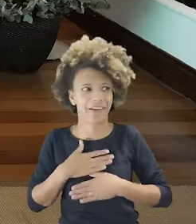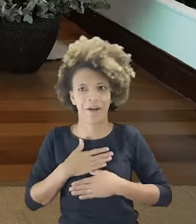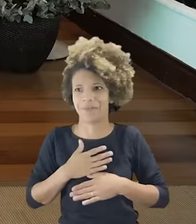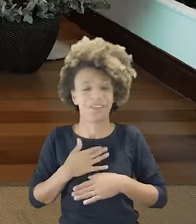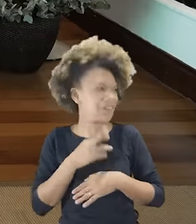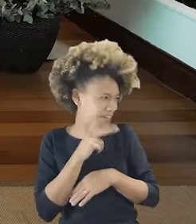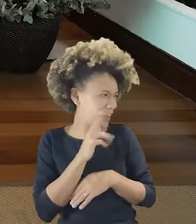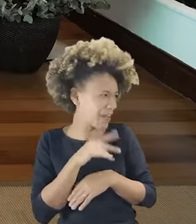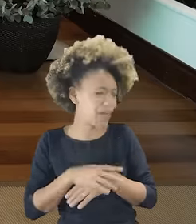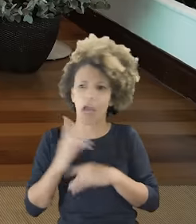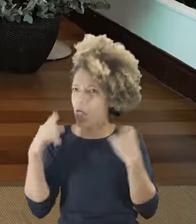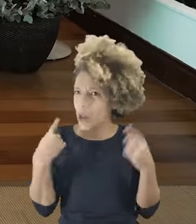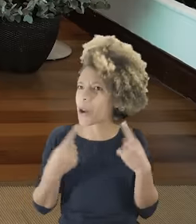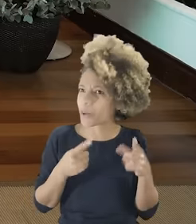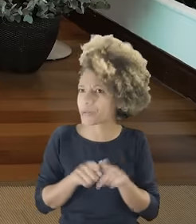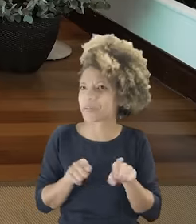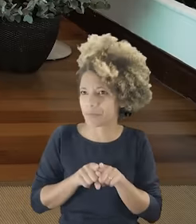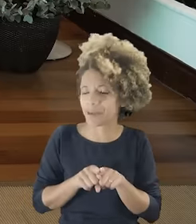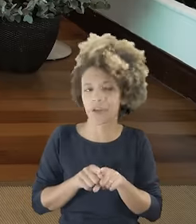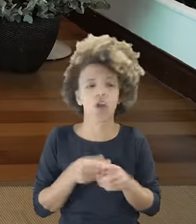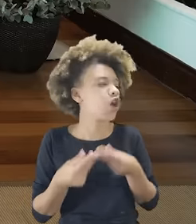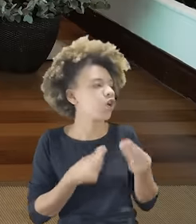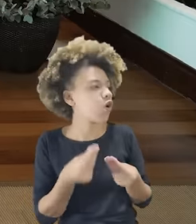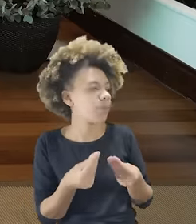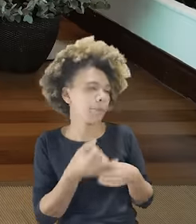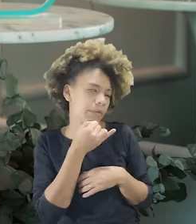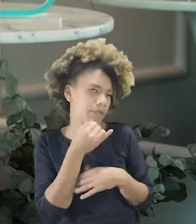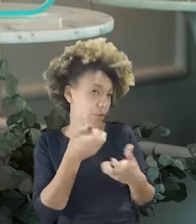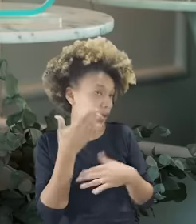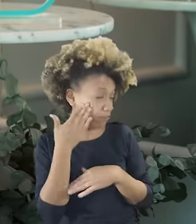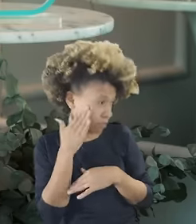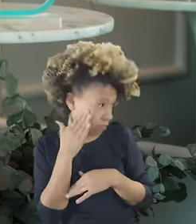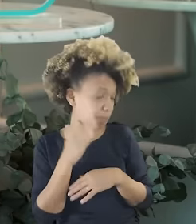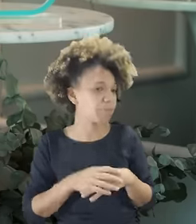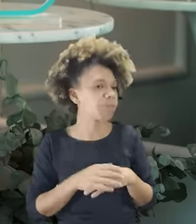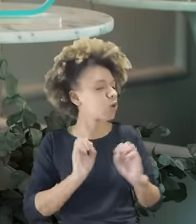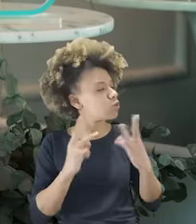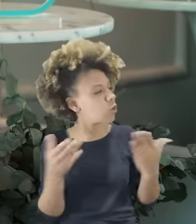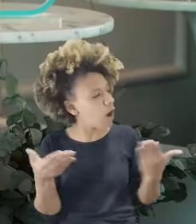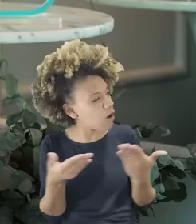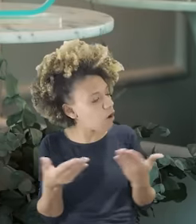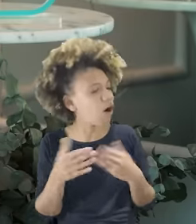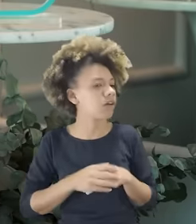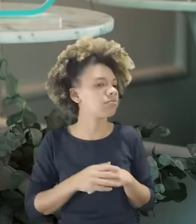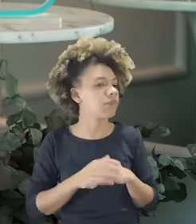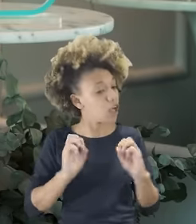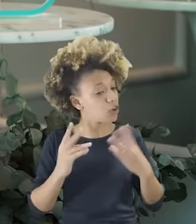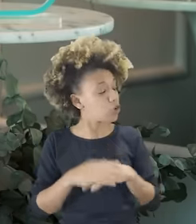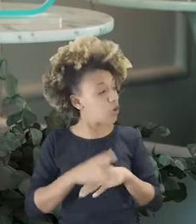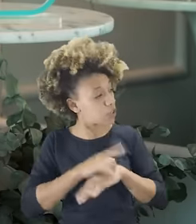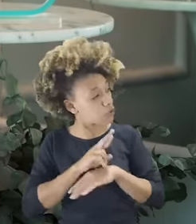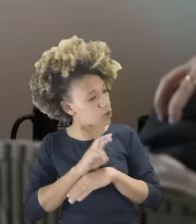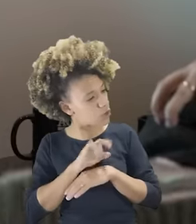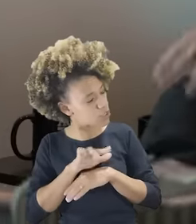calma do isso né então é muito louco essa E como é que você tá eu queria entender assim o o teu show agora ele é o